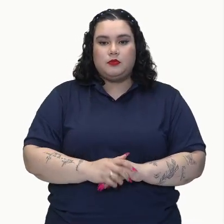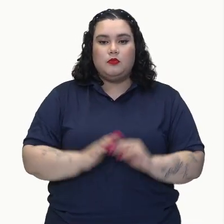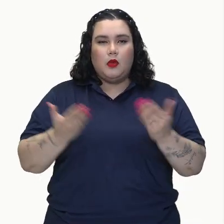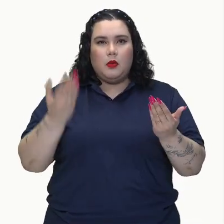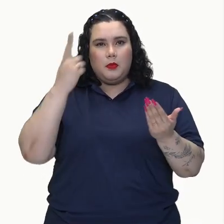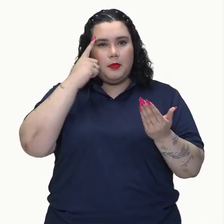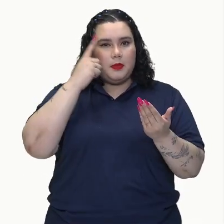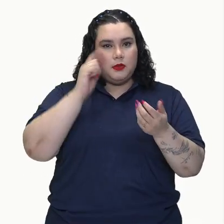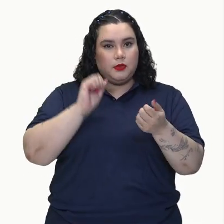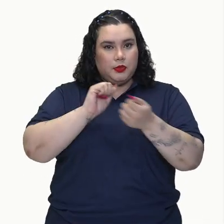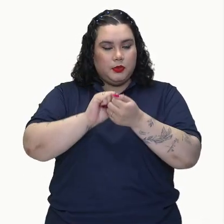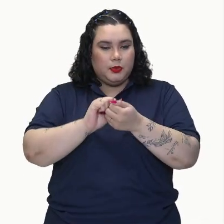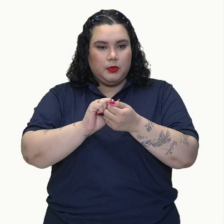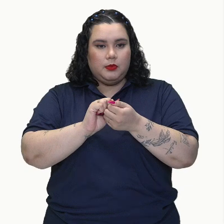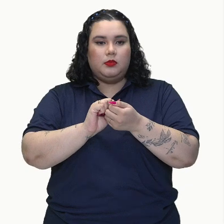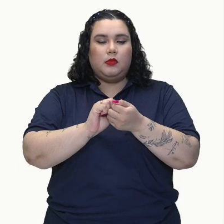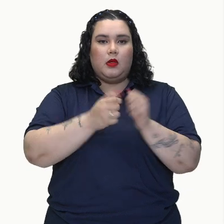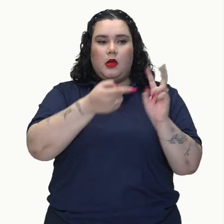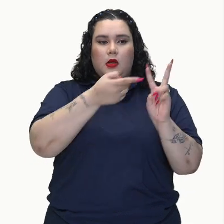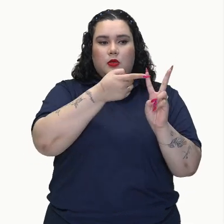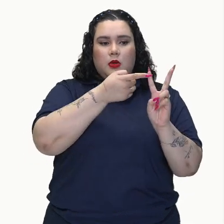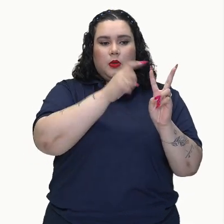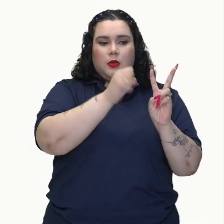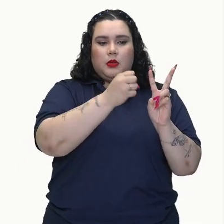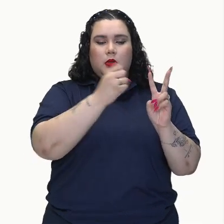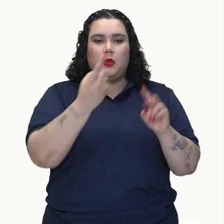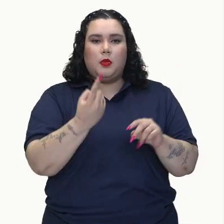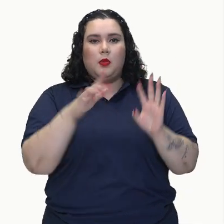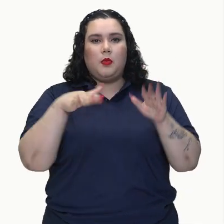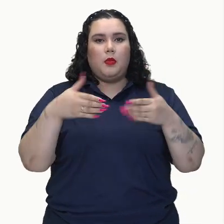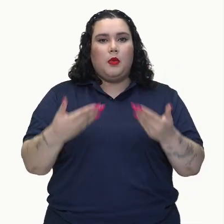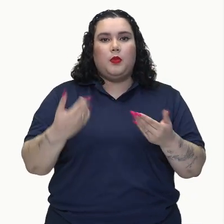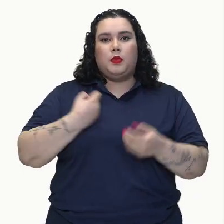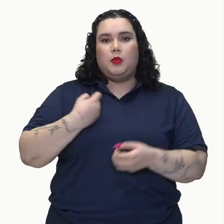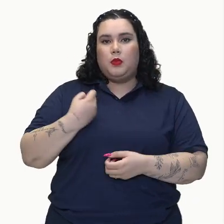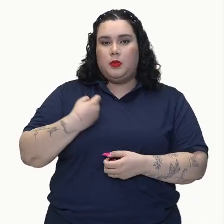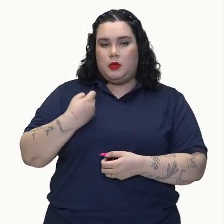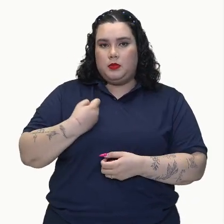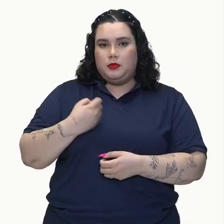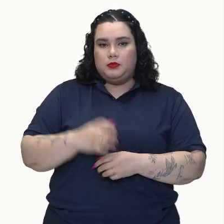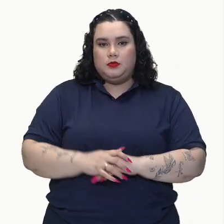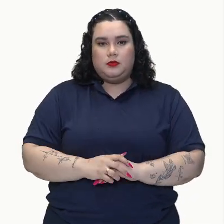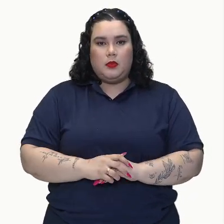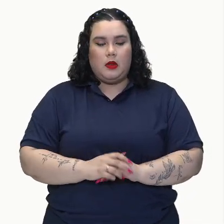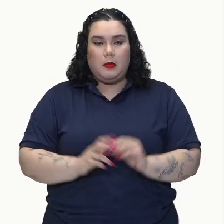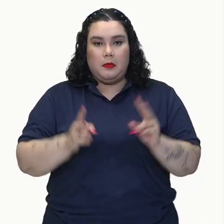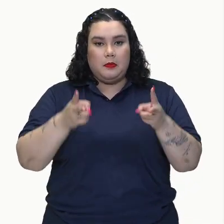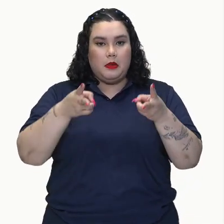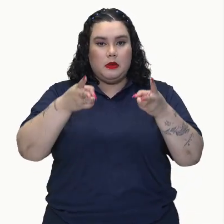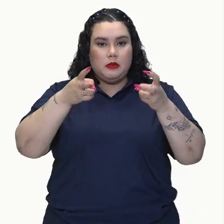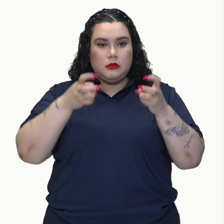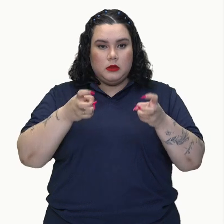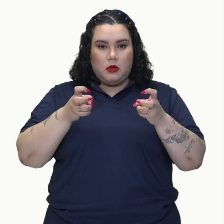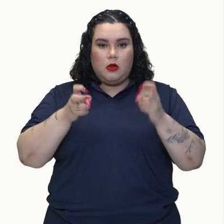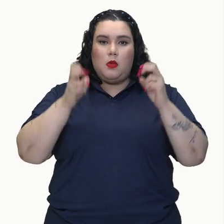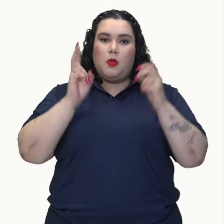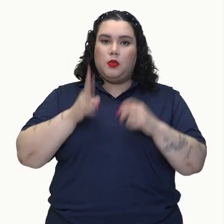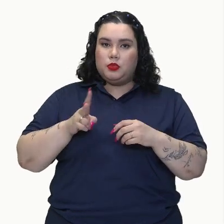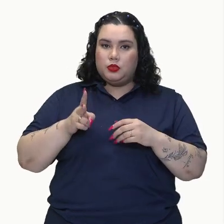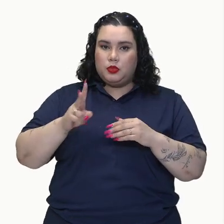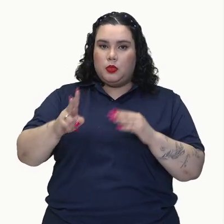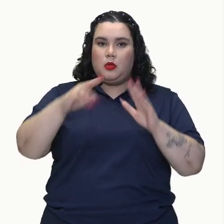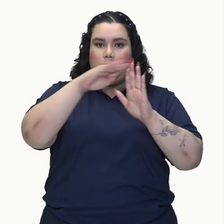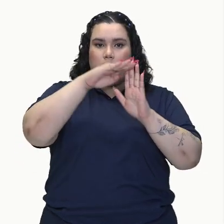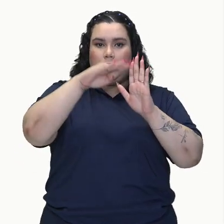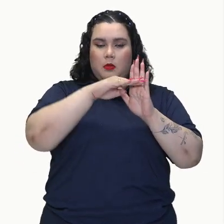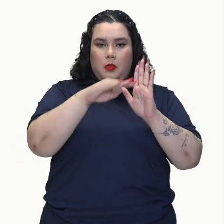pensar comigo. Raiz quadrada de 81. Então, observe que aqui, ó, eu vou seguindo a ordem dos